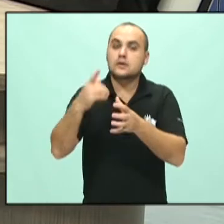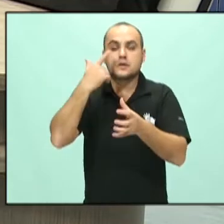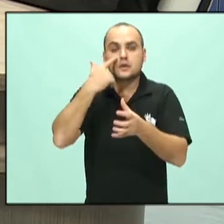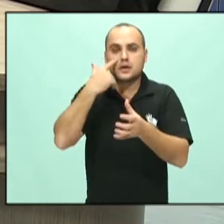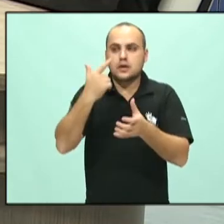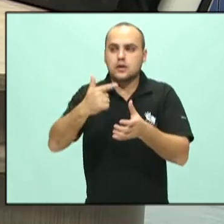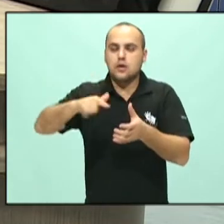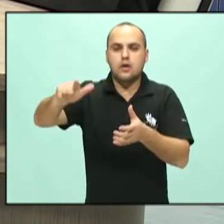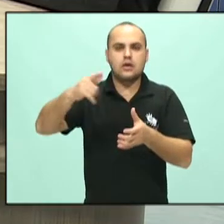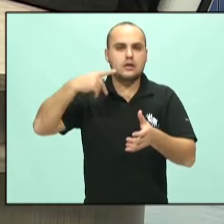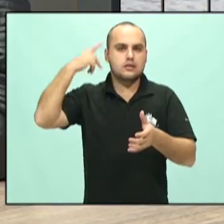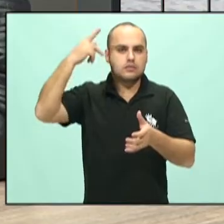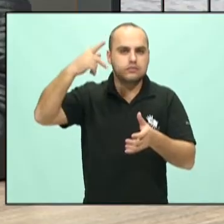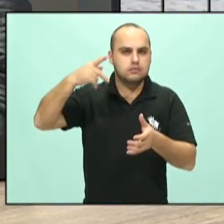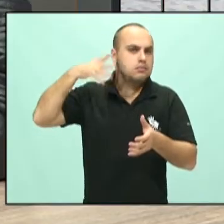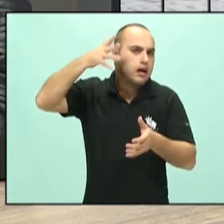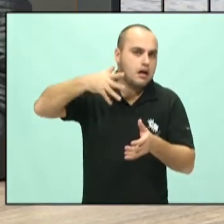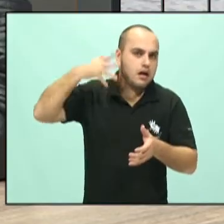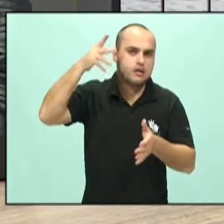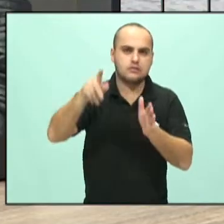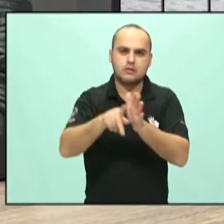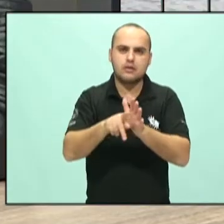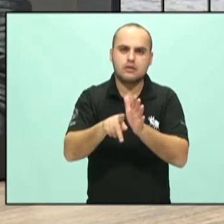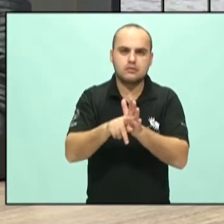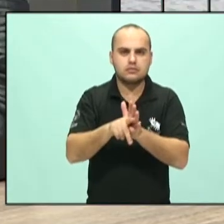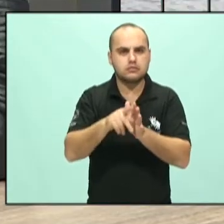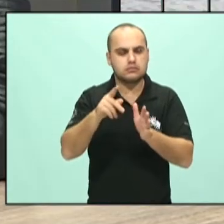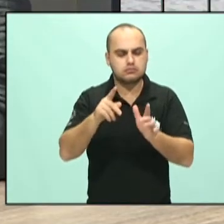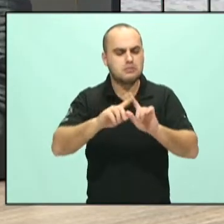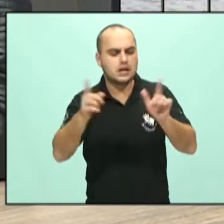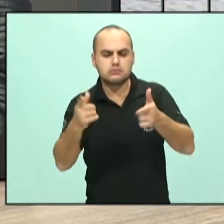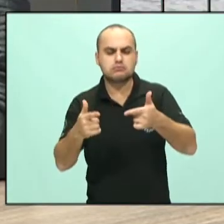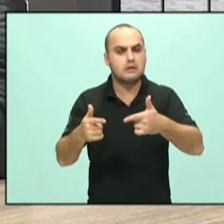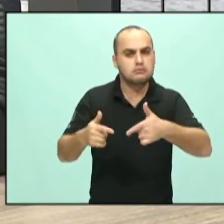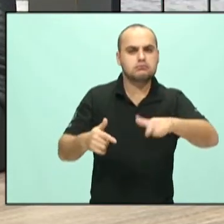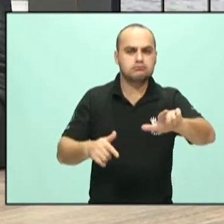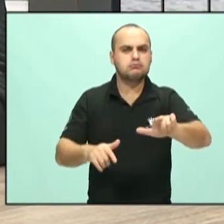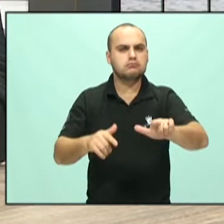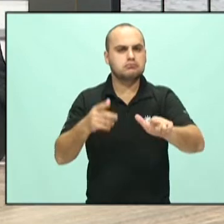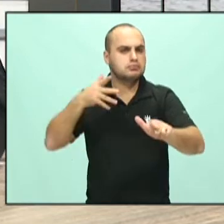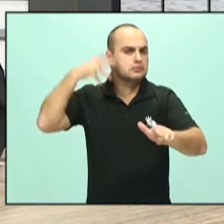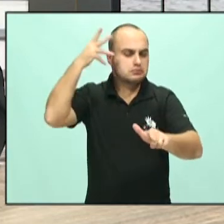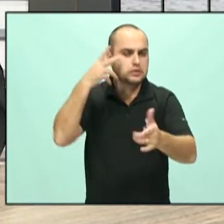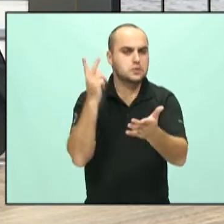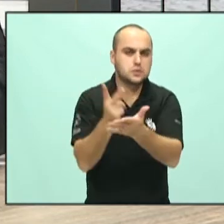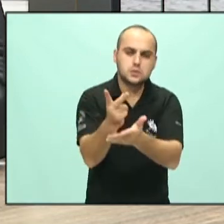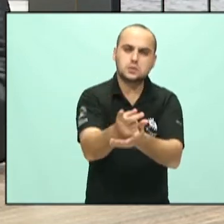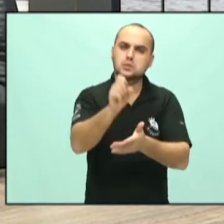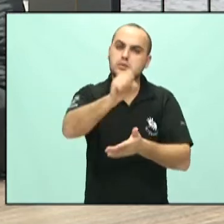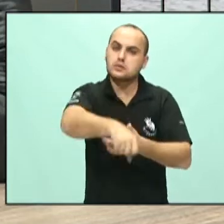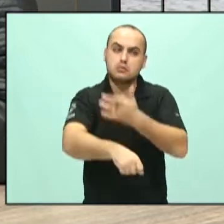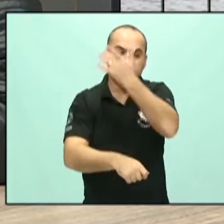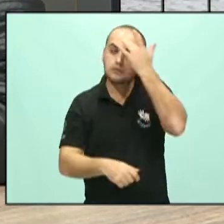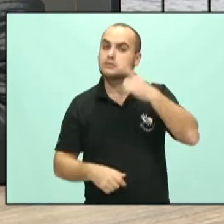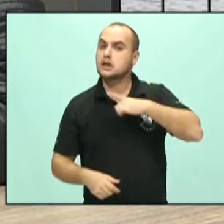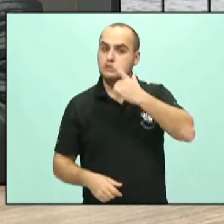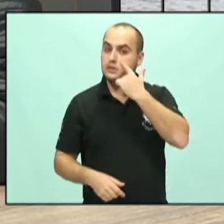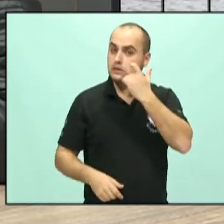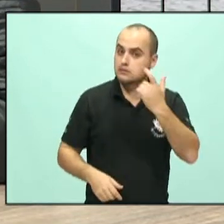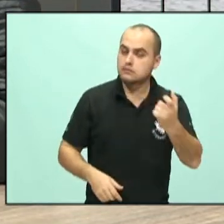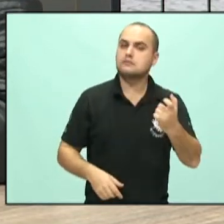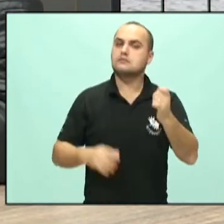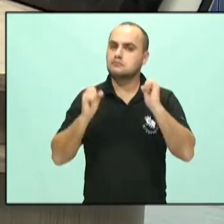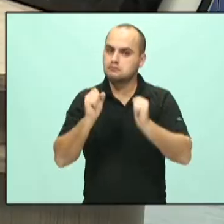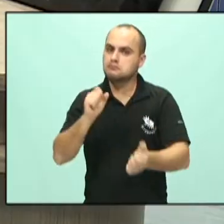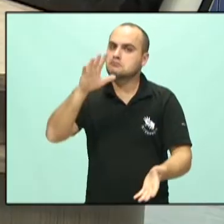uma eventual substituição, mas as outras vão continuar normalmente, então é bem interessante para quem quiser se inscrever ainda, aparecer